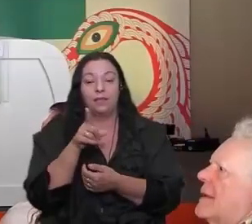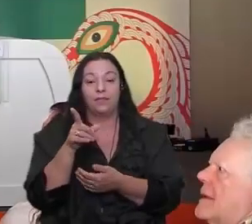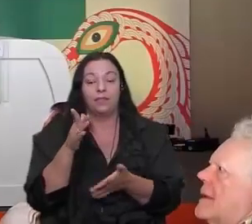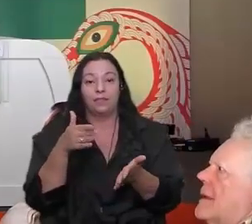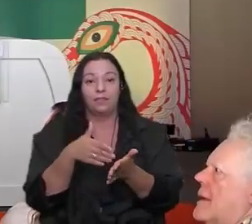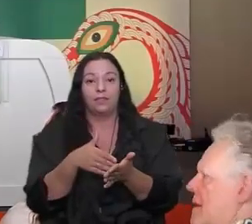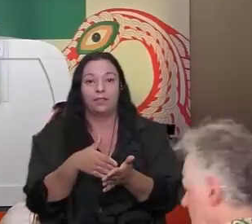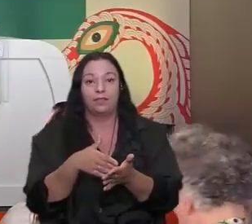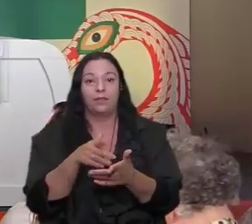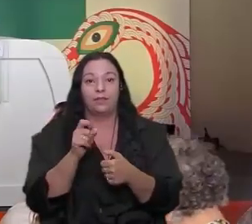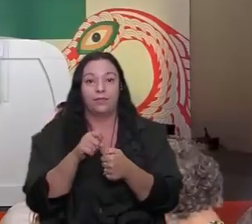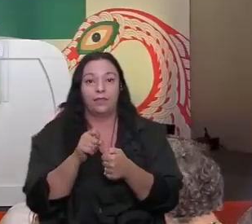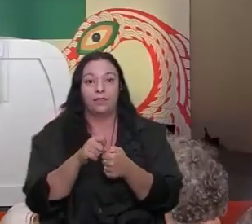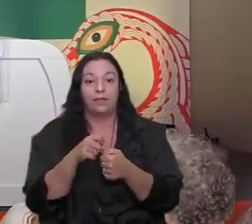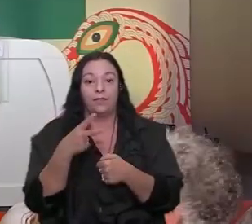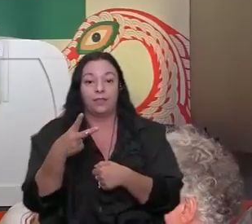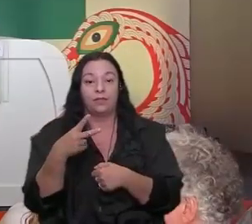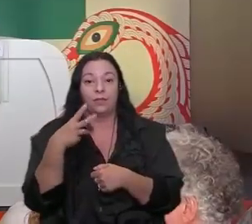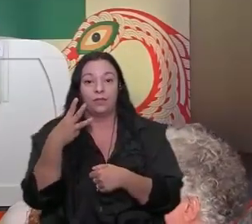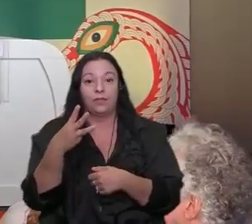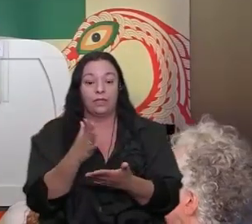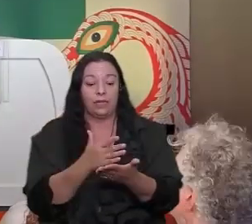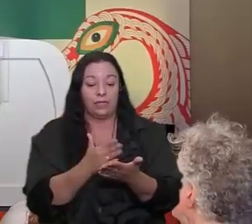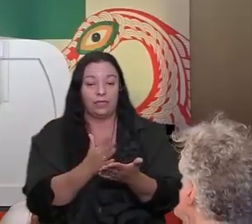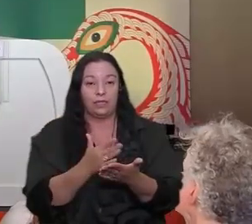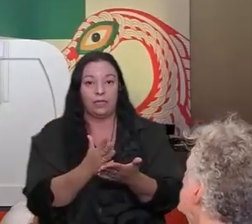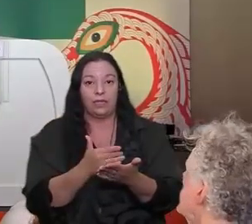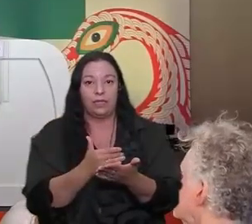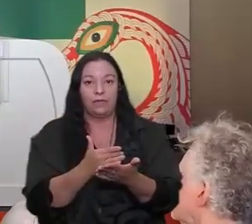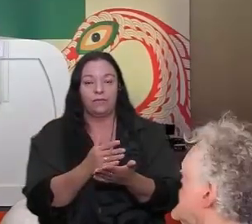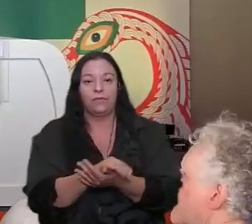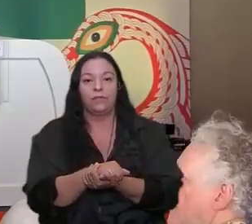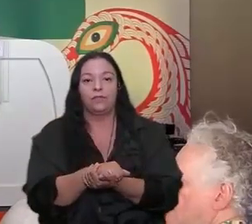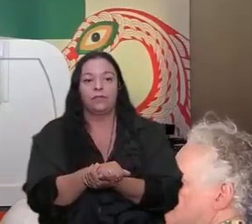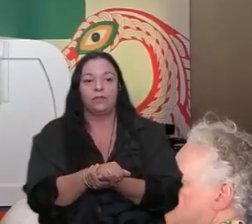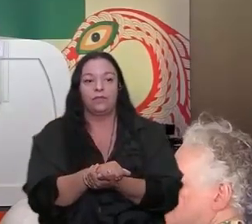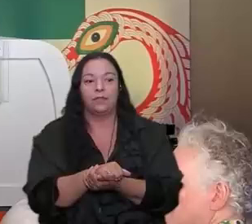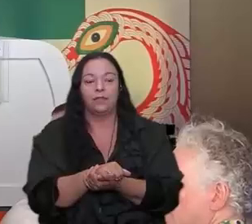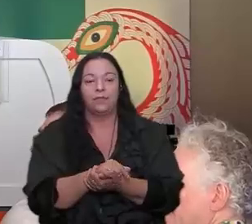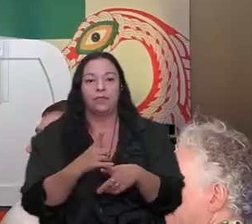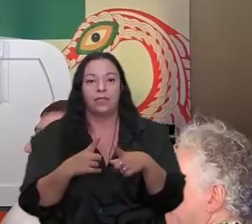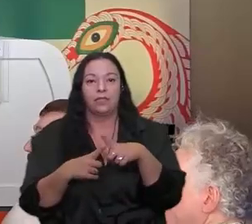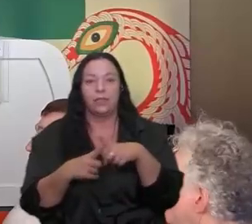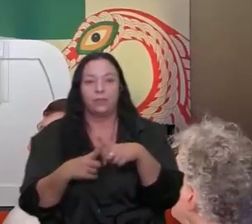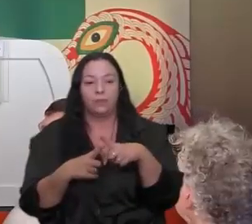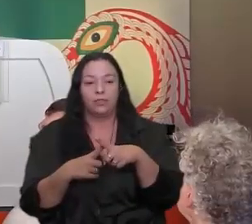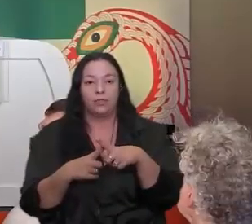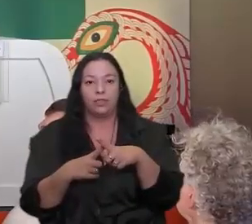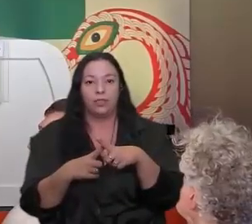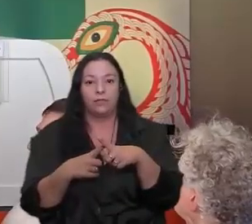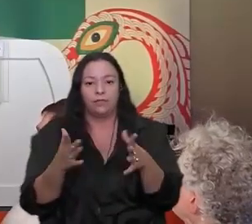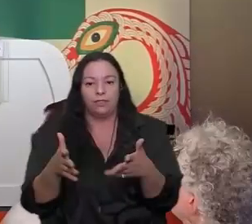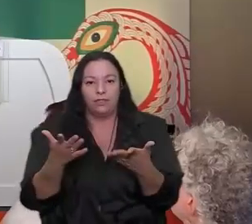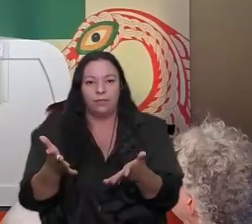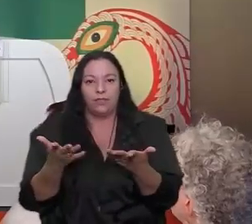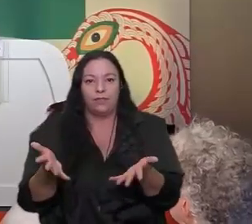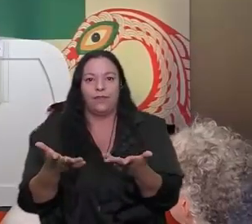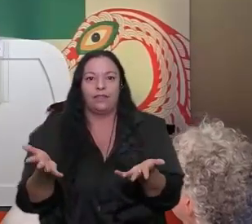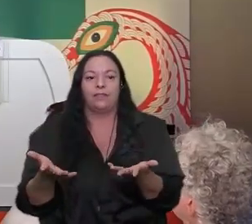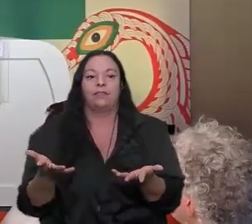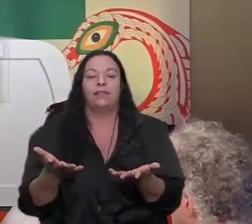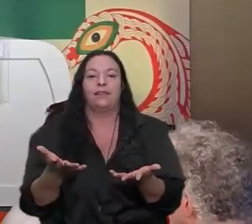E quando você faz 2 ou 3 livros dentro de uma temática, você tem um tipo de motivação. Qual foi a